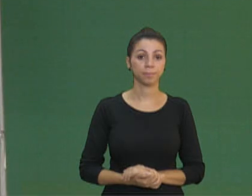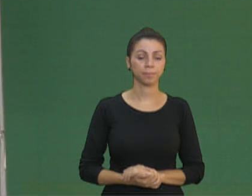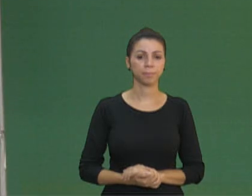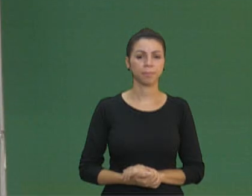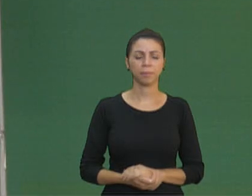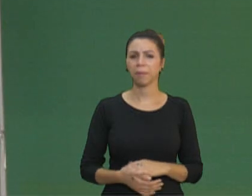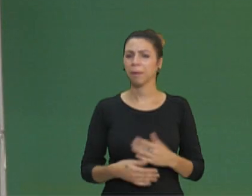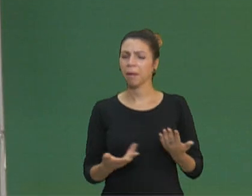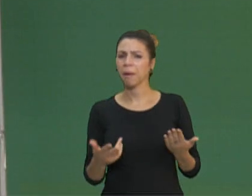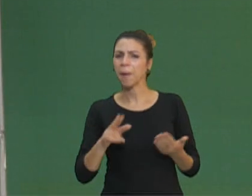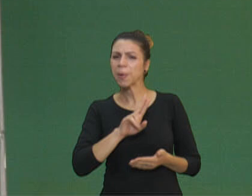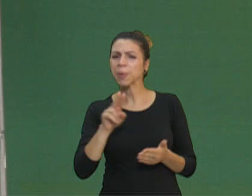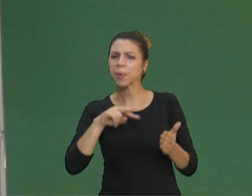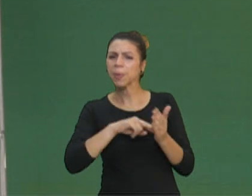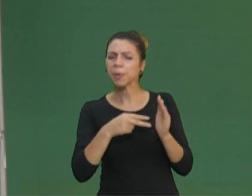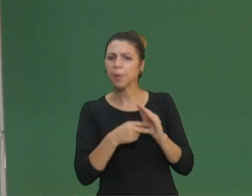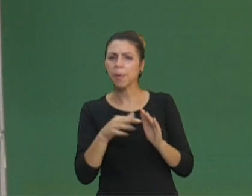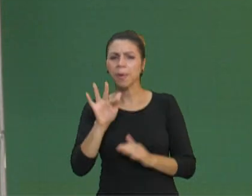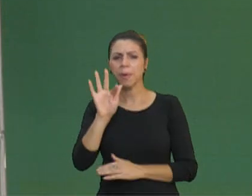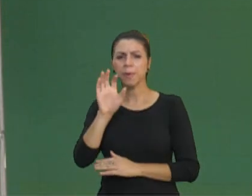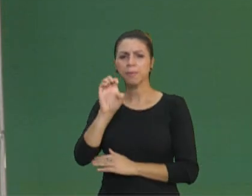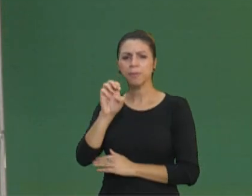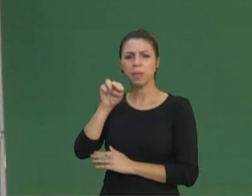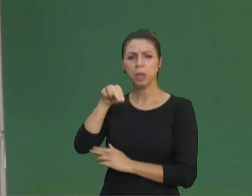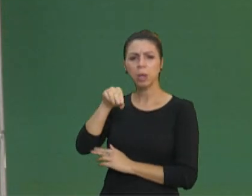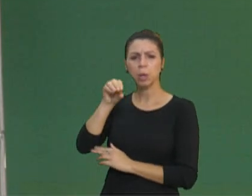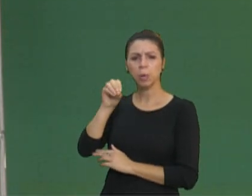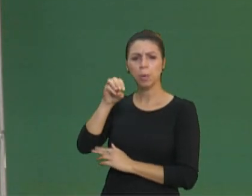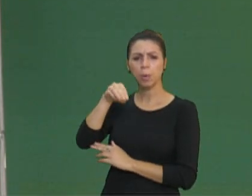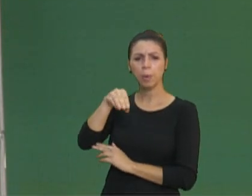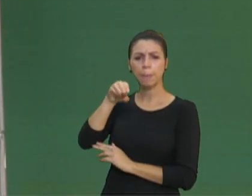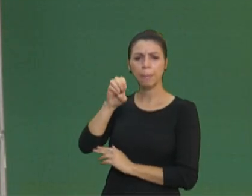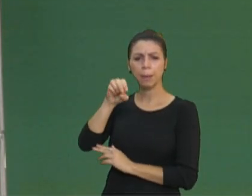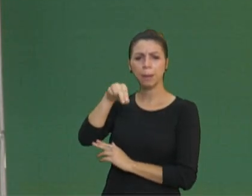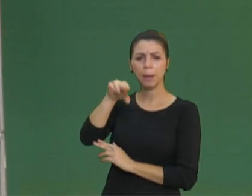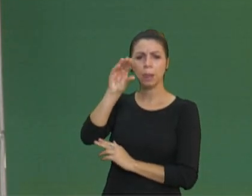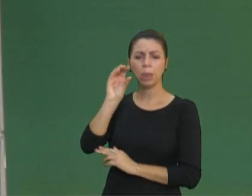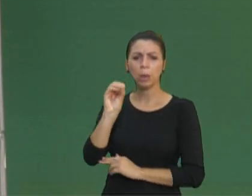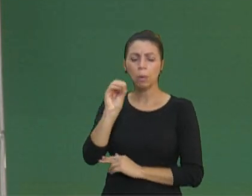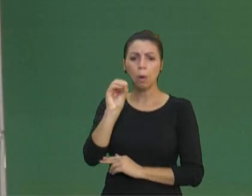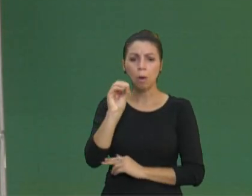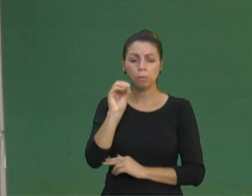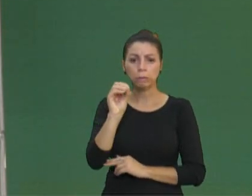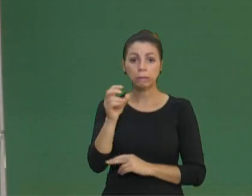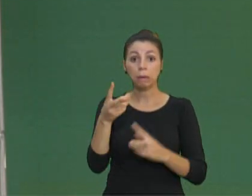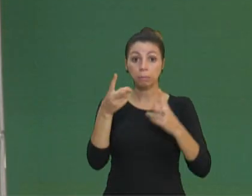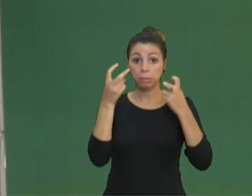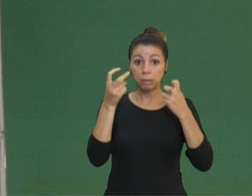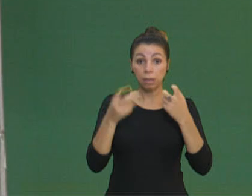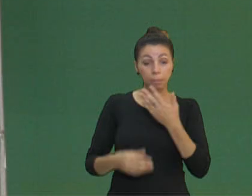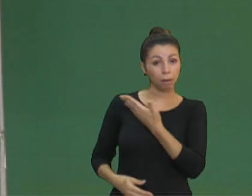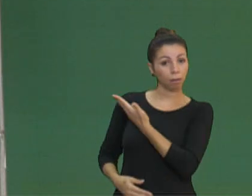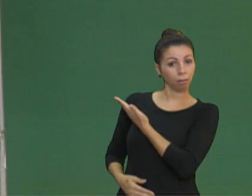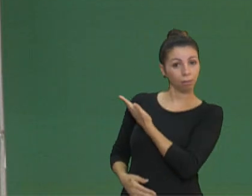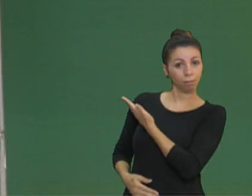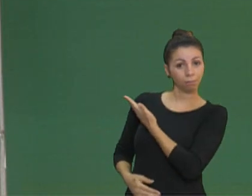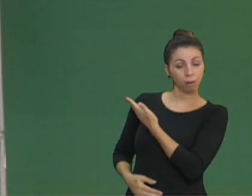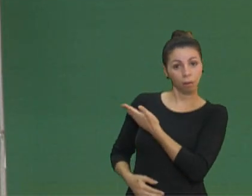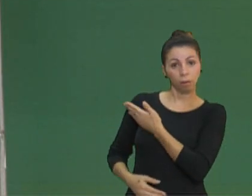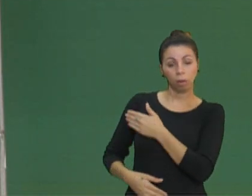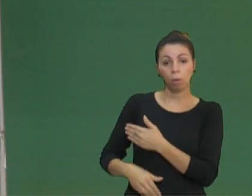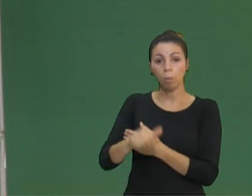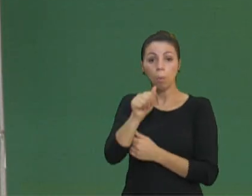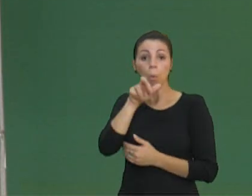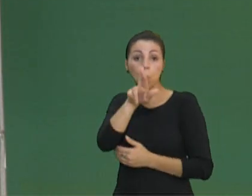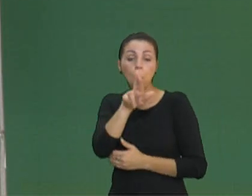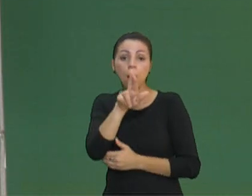Que fenômeno é esse? Você reparou que a poluição está ficando aqui, ela não está conseguindo circular, subir. Por